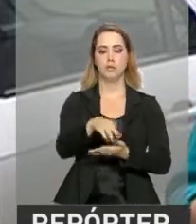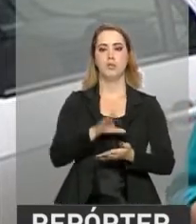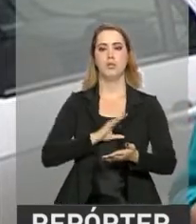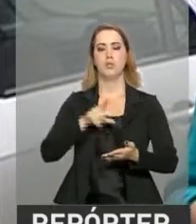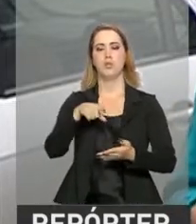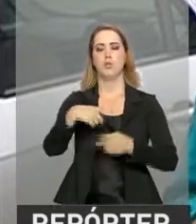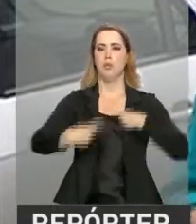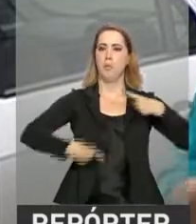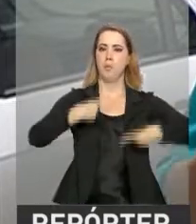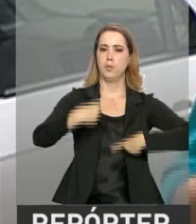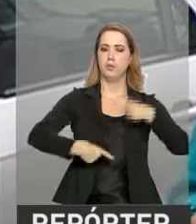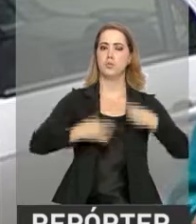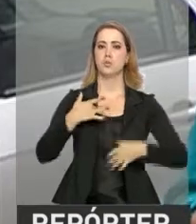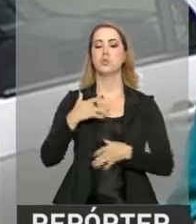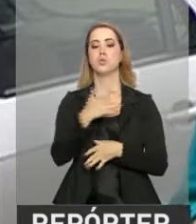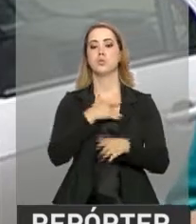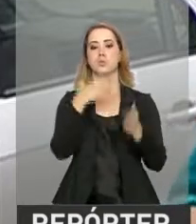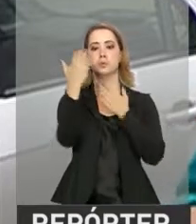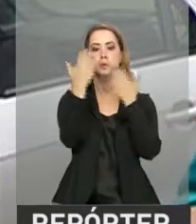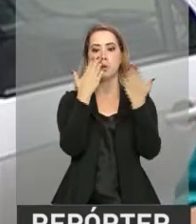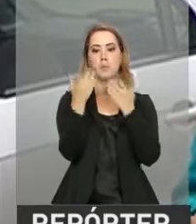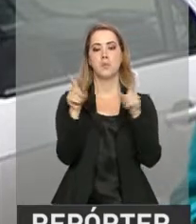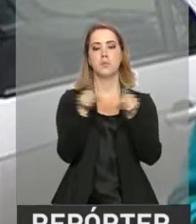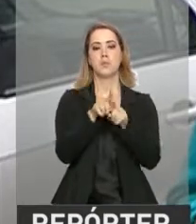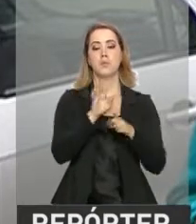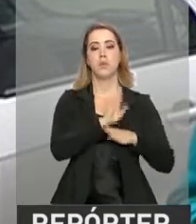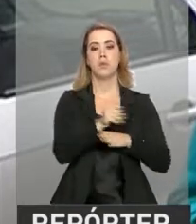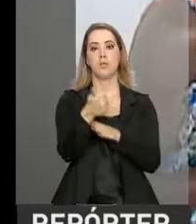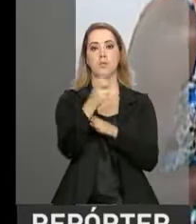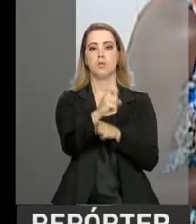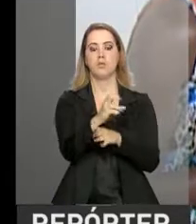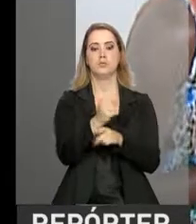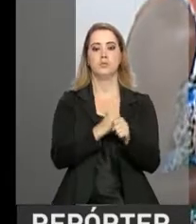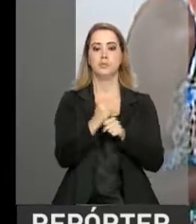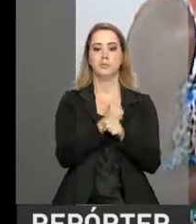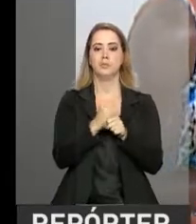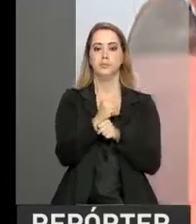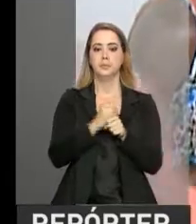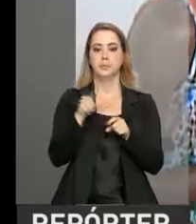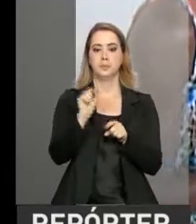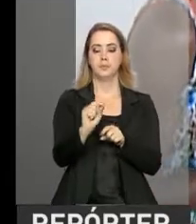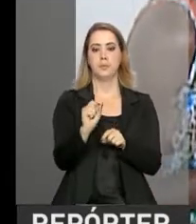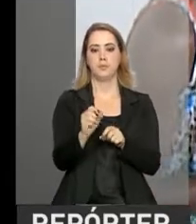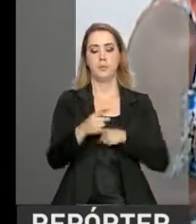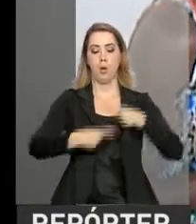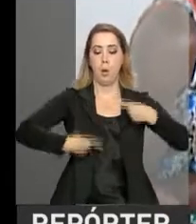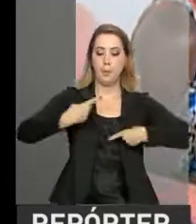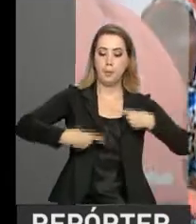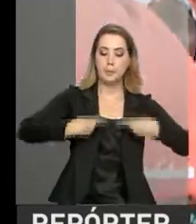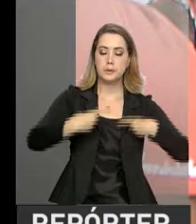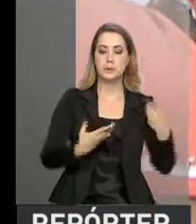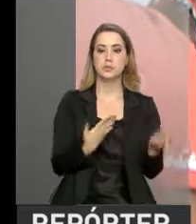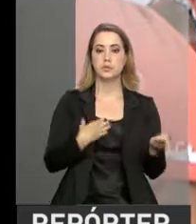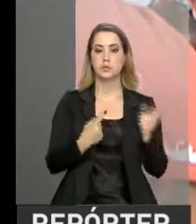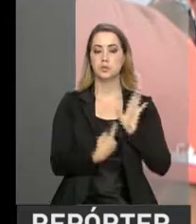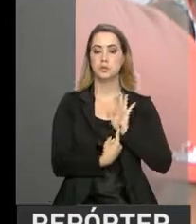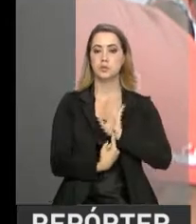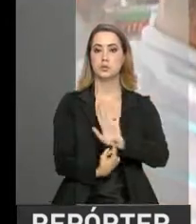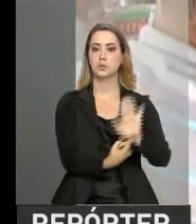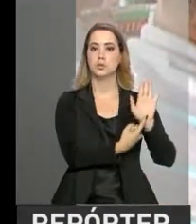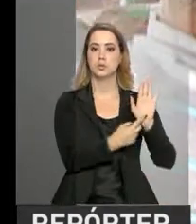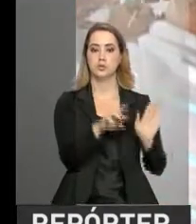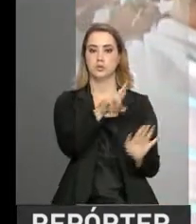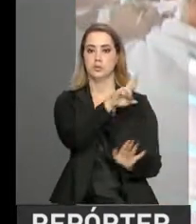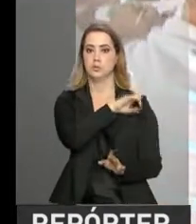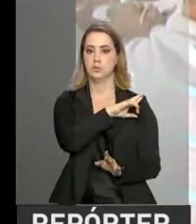foi implementada há 15 anos para atender à população a política nacional de saúde mental é referência mundial no